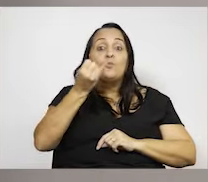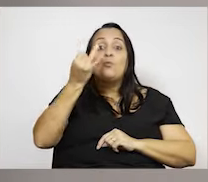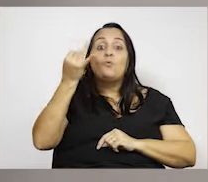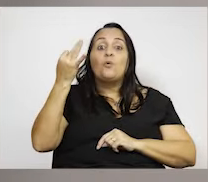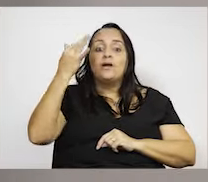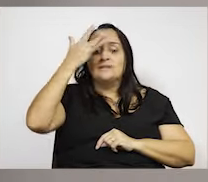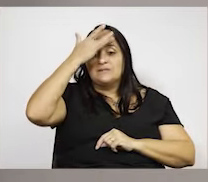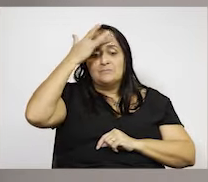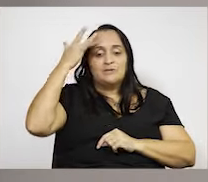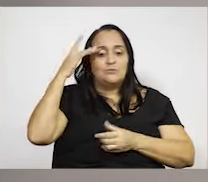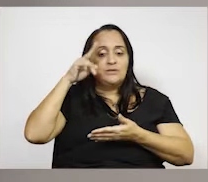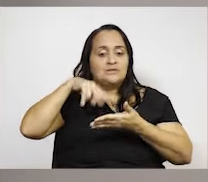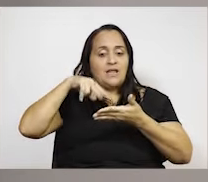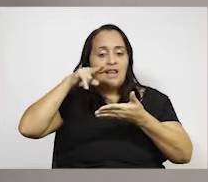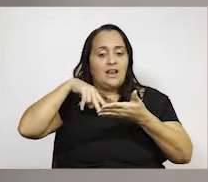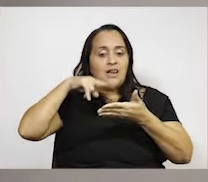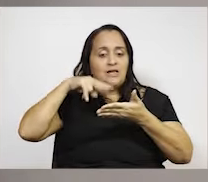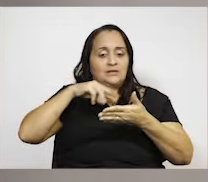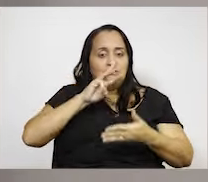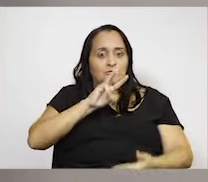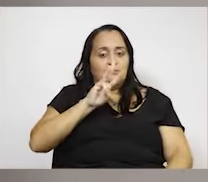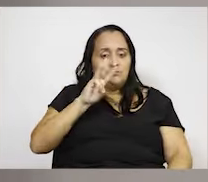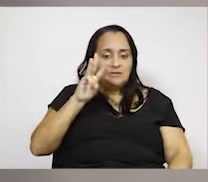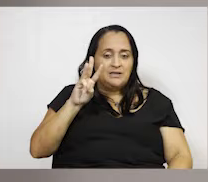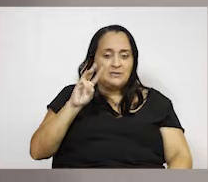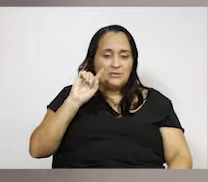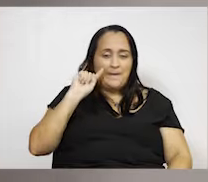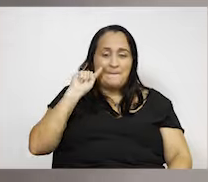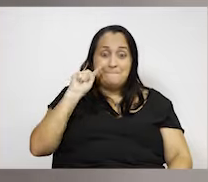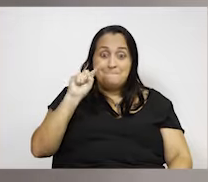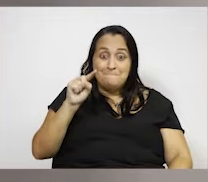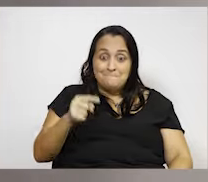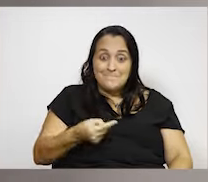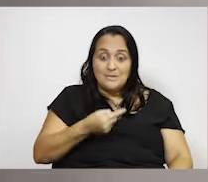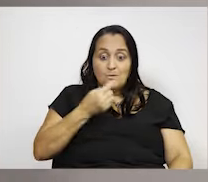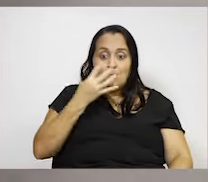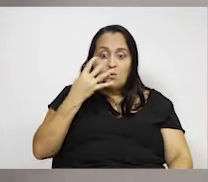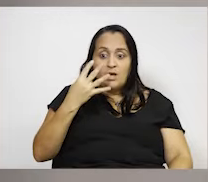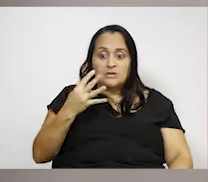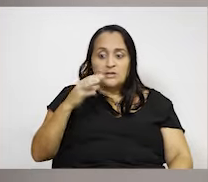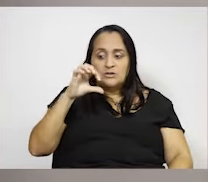gente sabe quantas pessoas estão lendo nesse momento o site. Tem